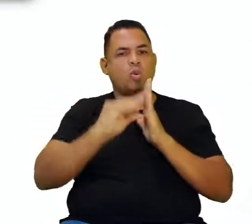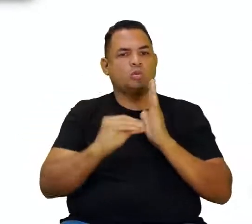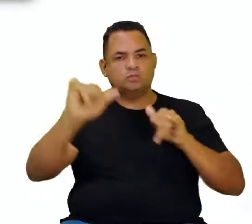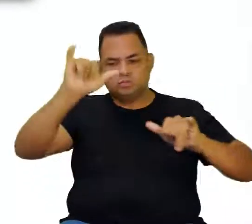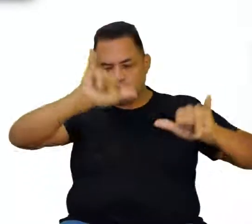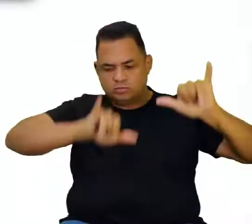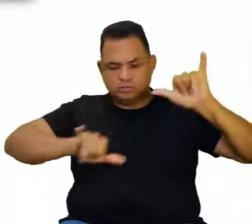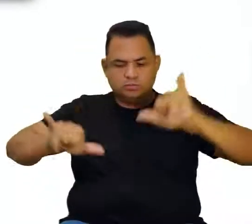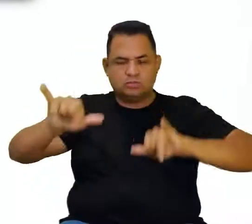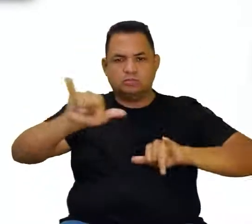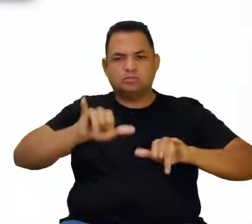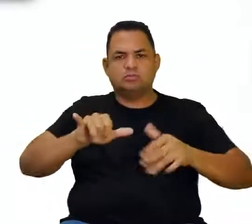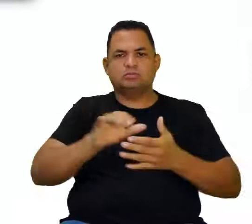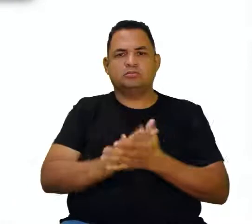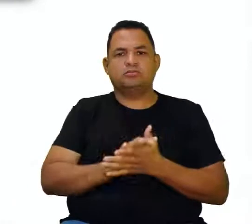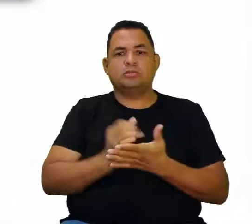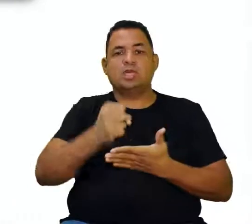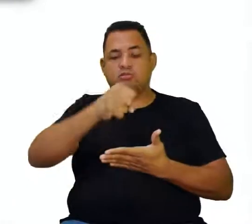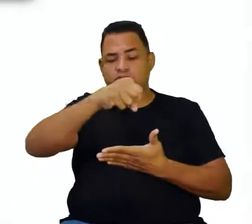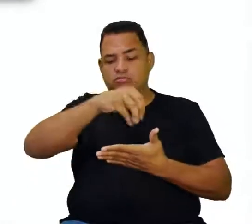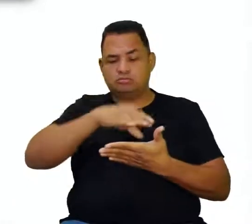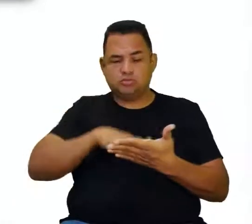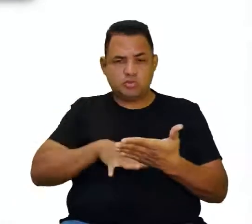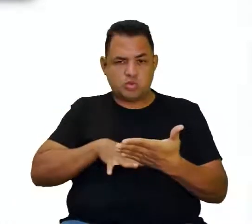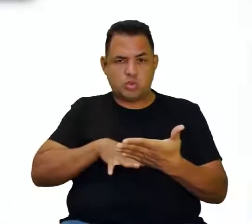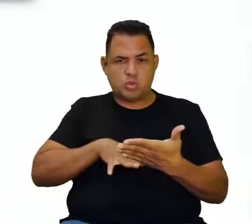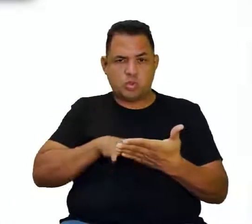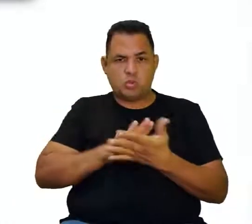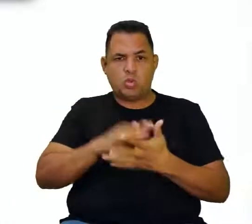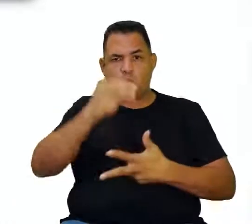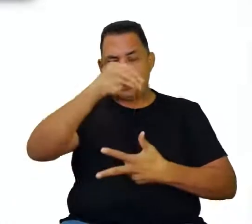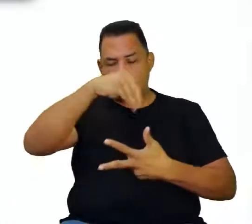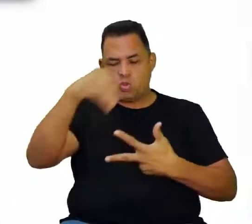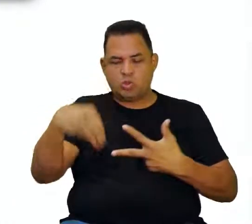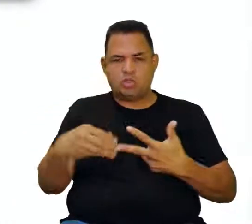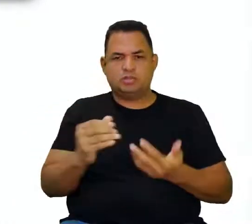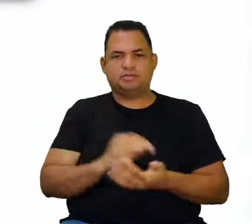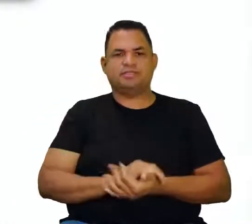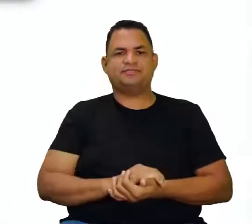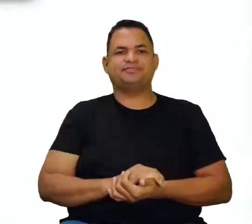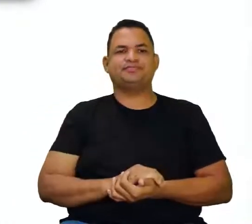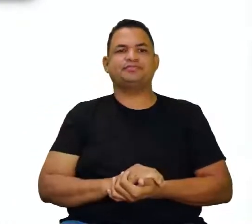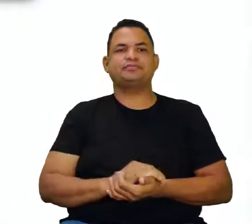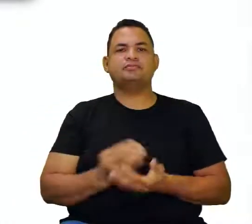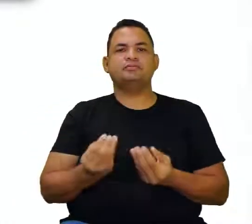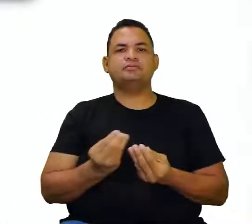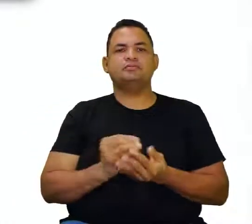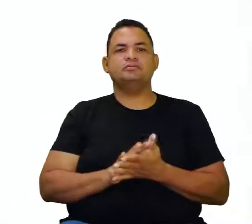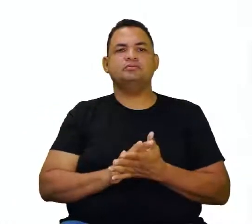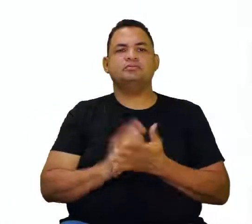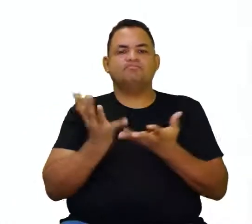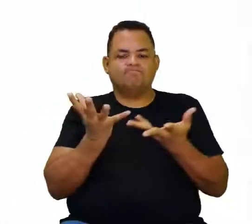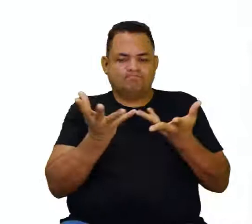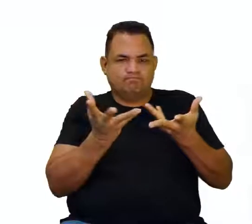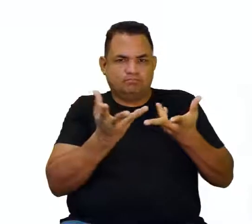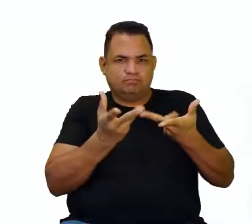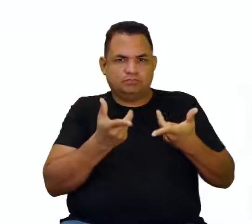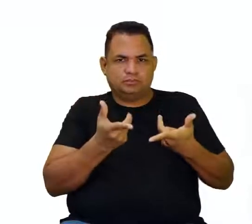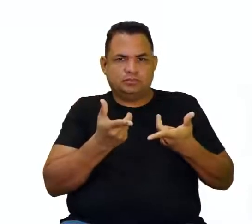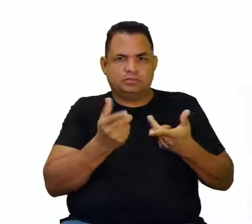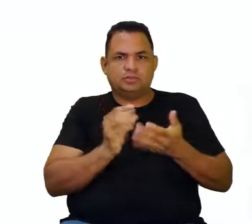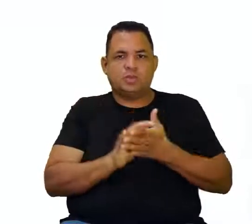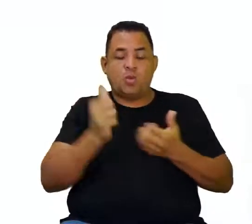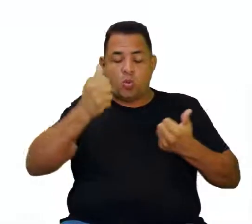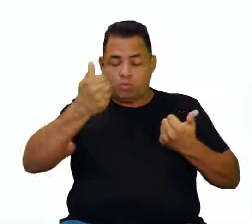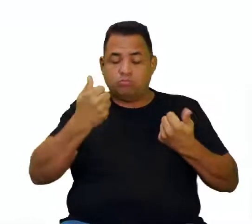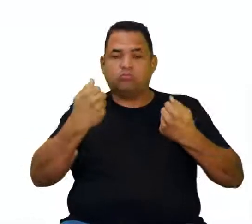de químicas aplicados em questões do Enem. Como habilidade da aula de hoje,